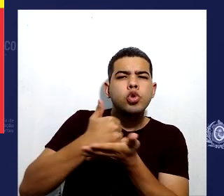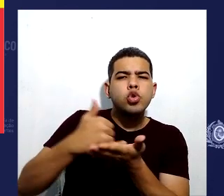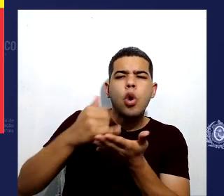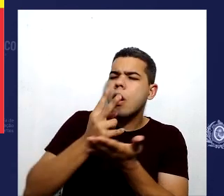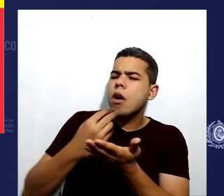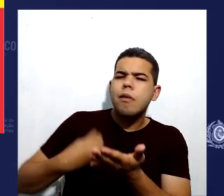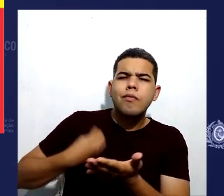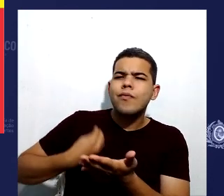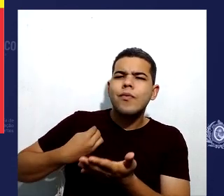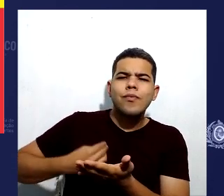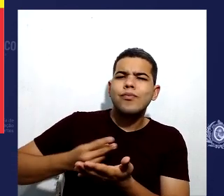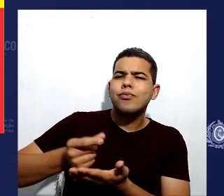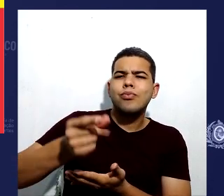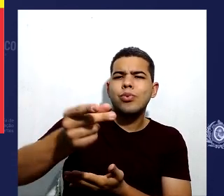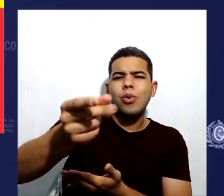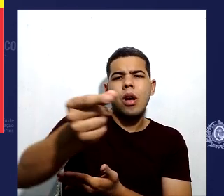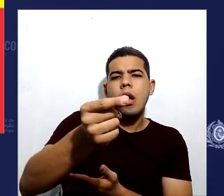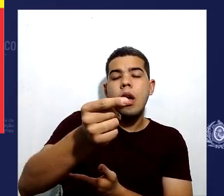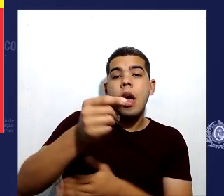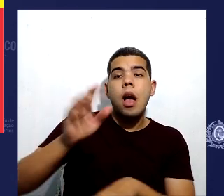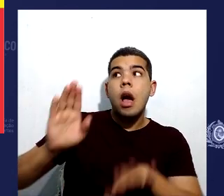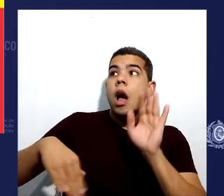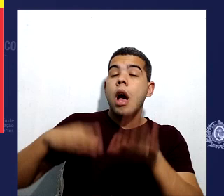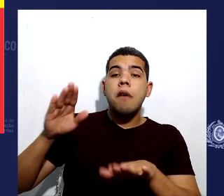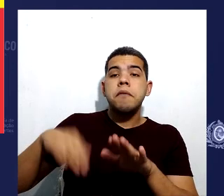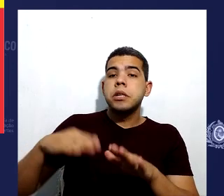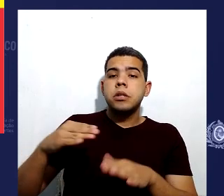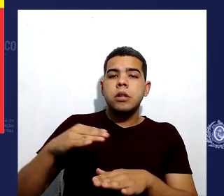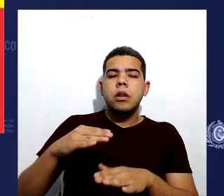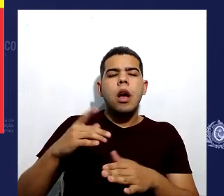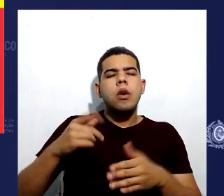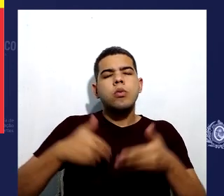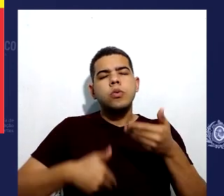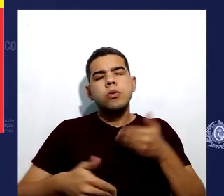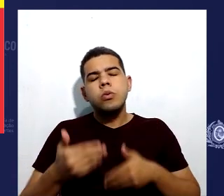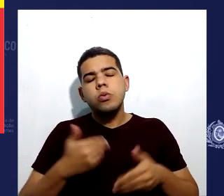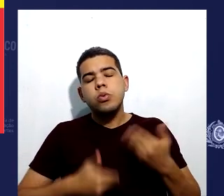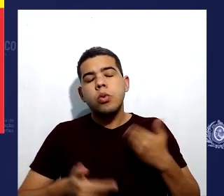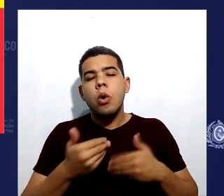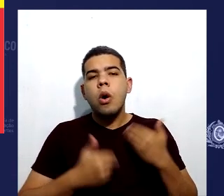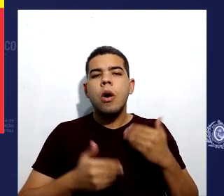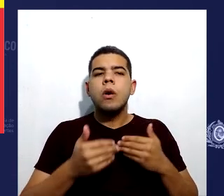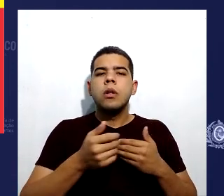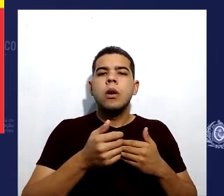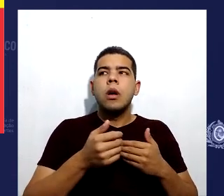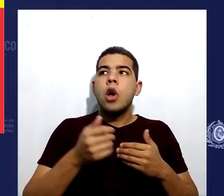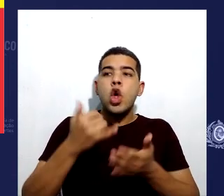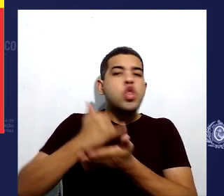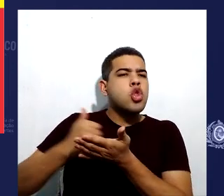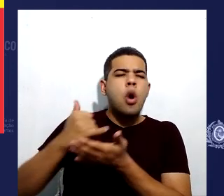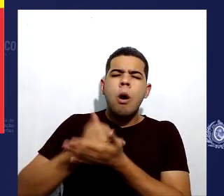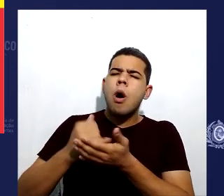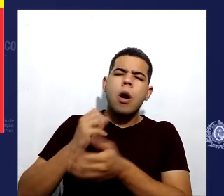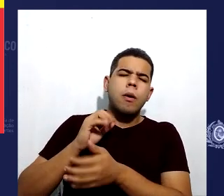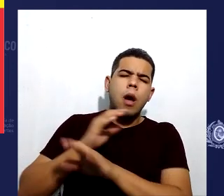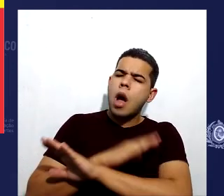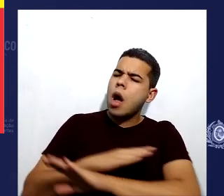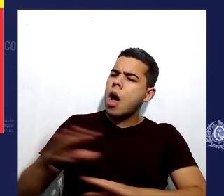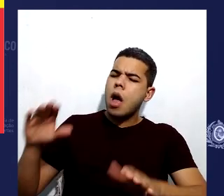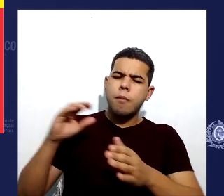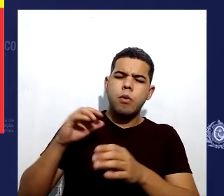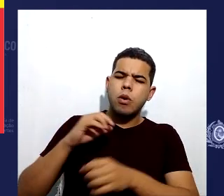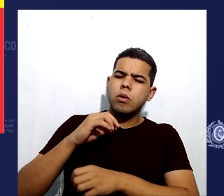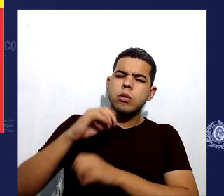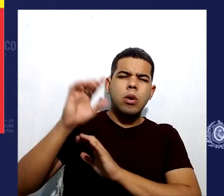dizer que mesmo dependentes químicos em tratamentos que já estão livres de qualquer droga há várias